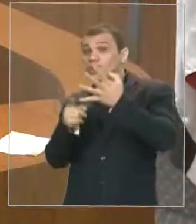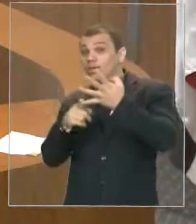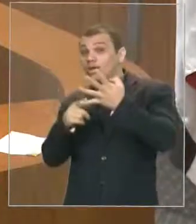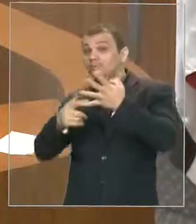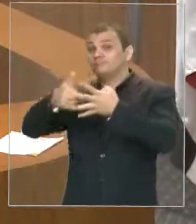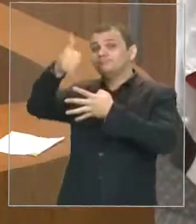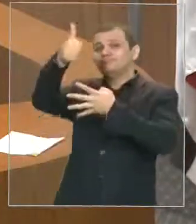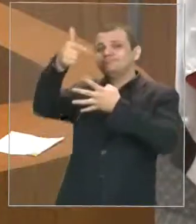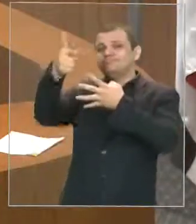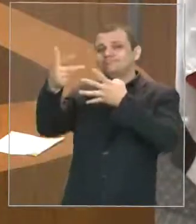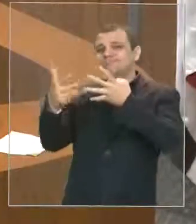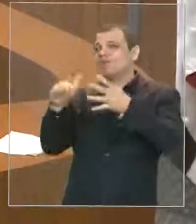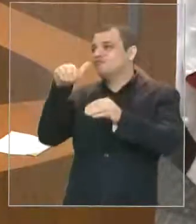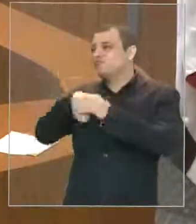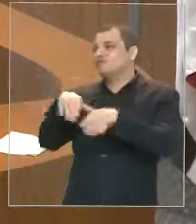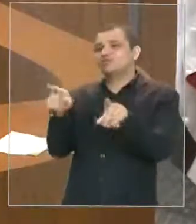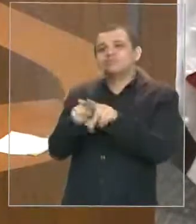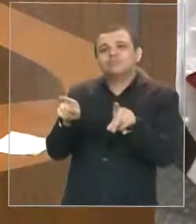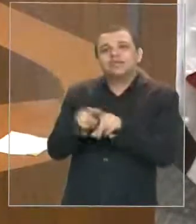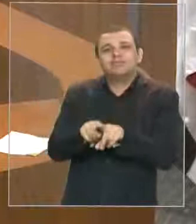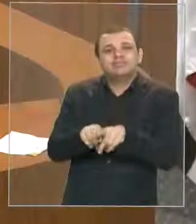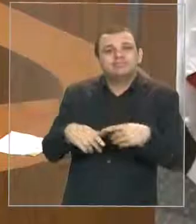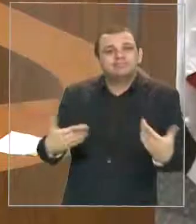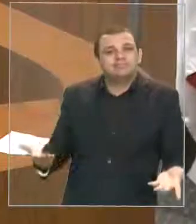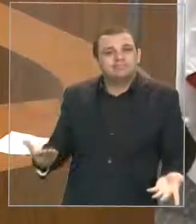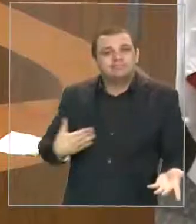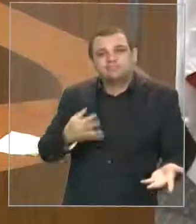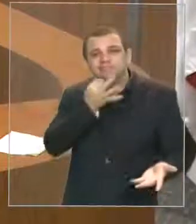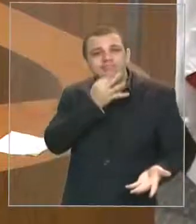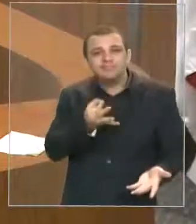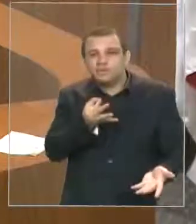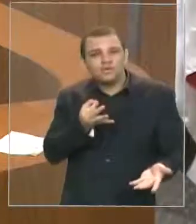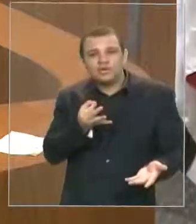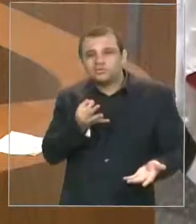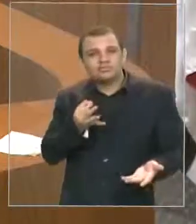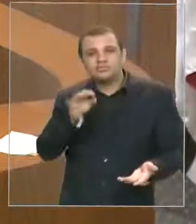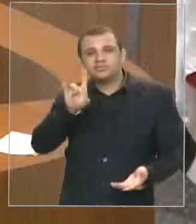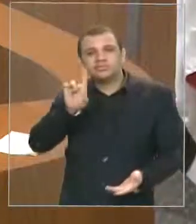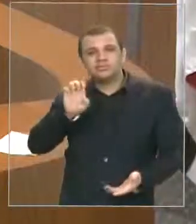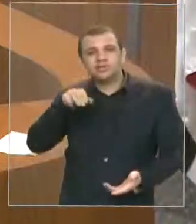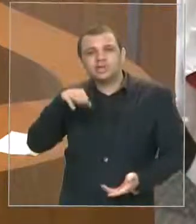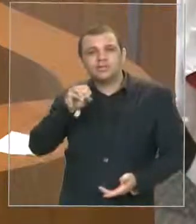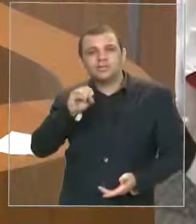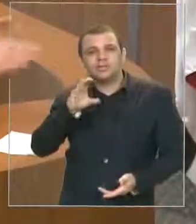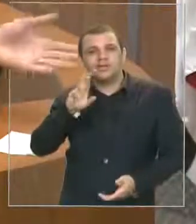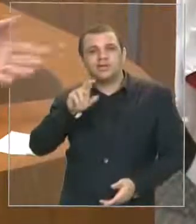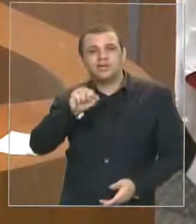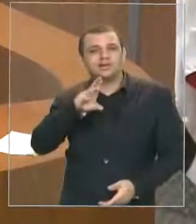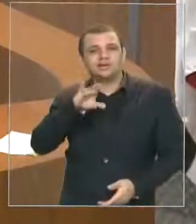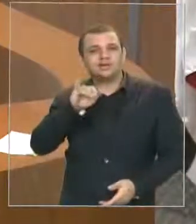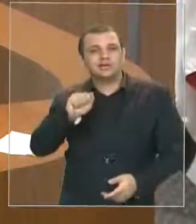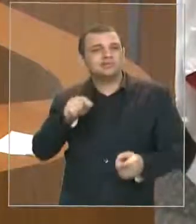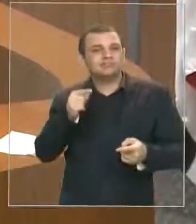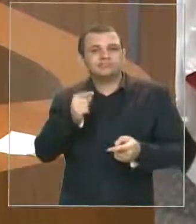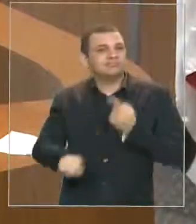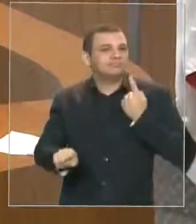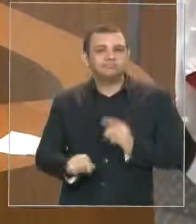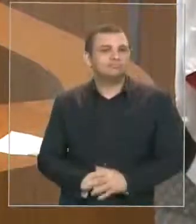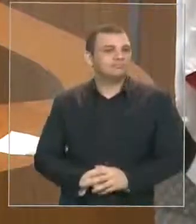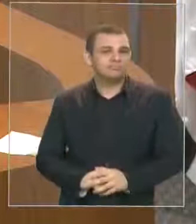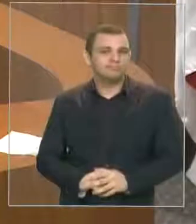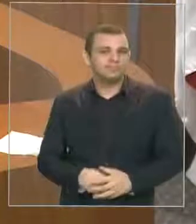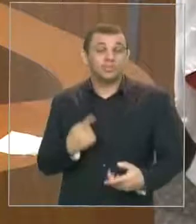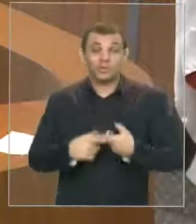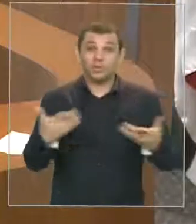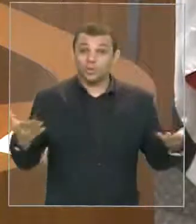uma situação que pode acontecer, como é o atual sistema, para uma situação de certeza que vai acontecer, que é a lista fechada.